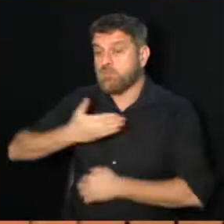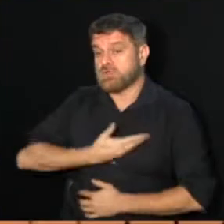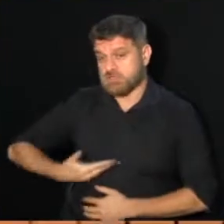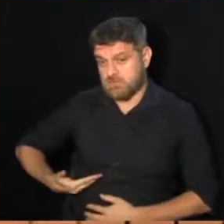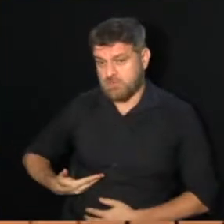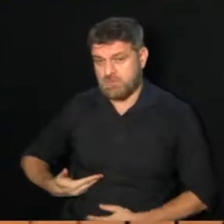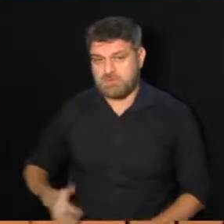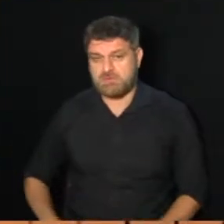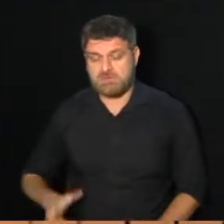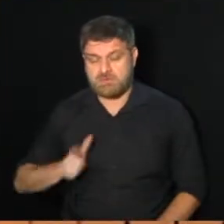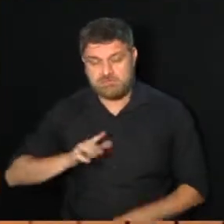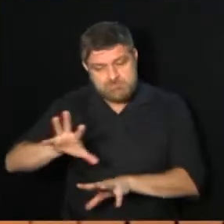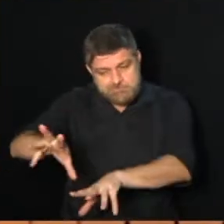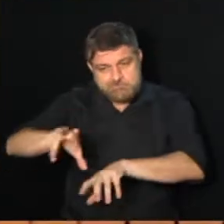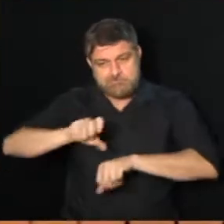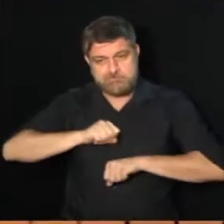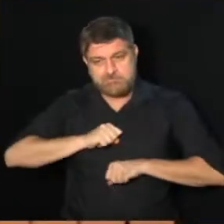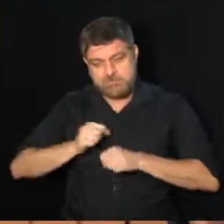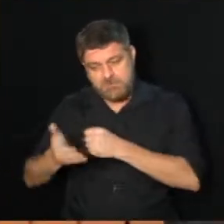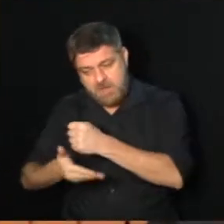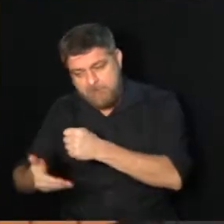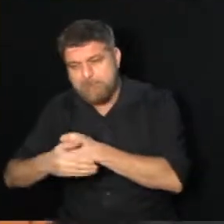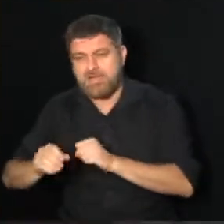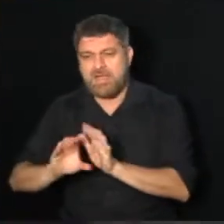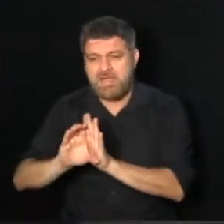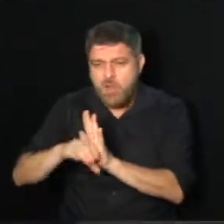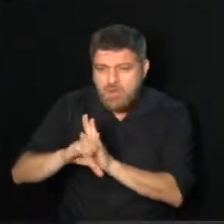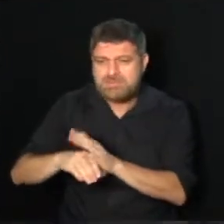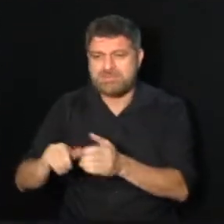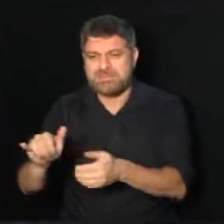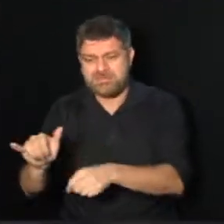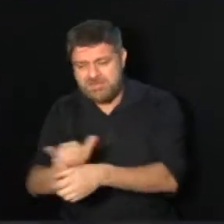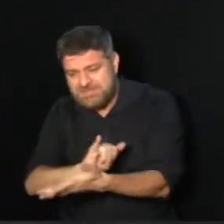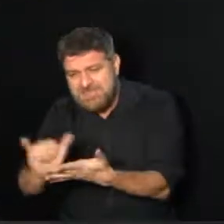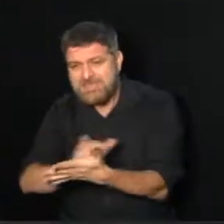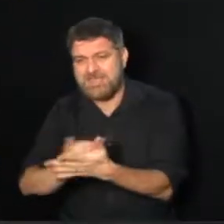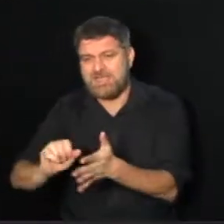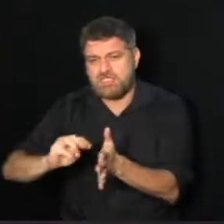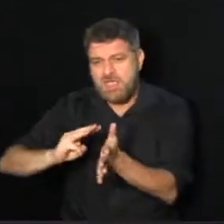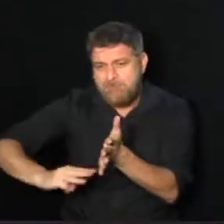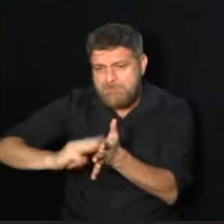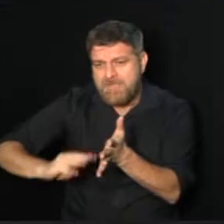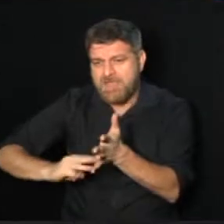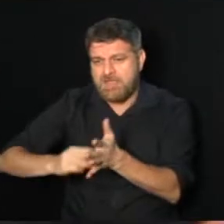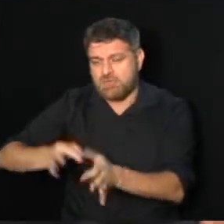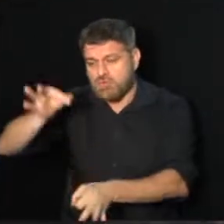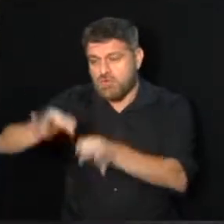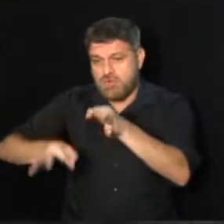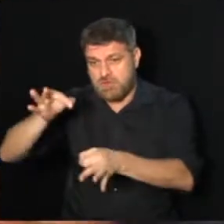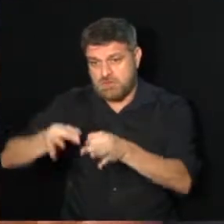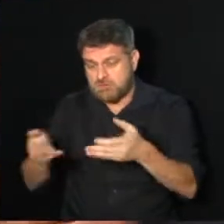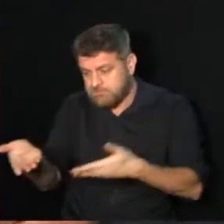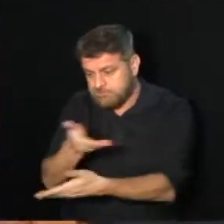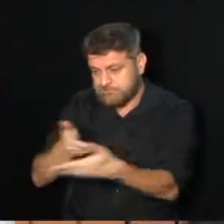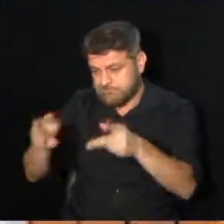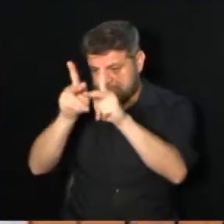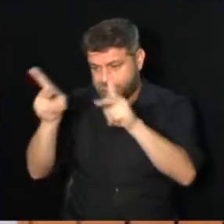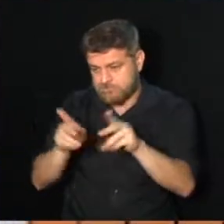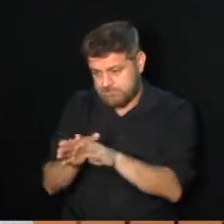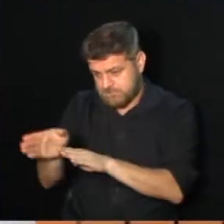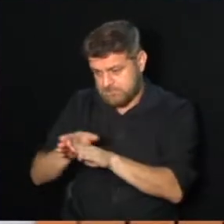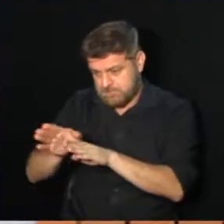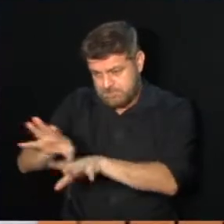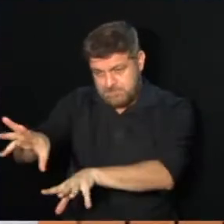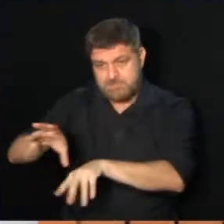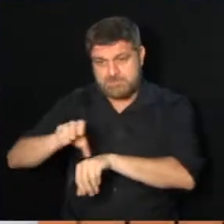pública, incorporar princípios, conceitos, técnicas, ferramentas da justiça restaurativa nas várias